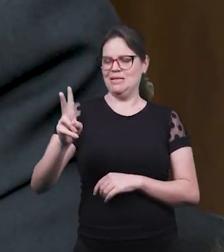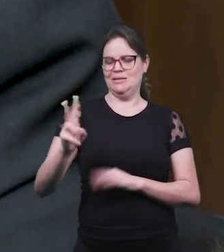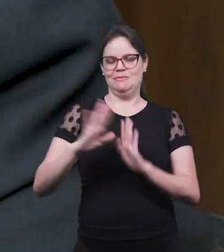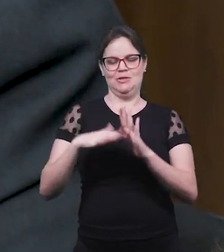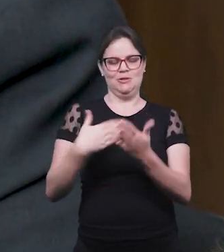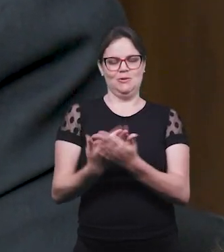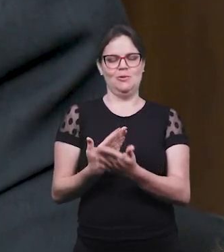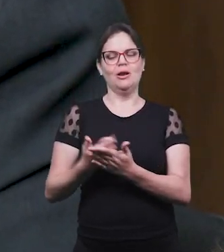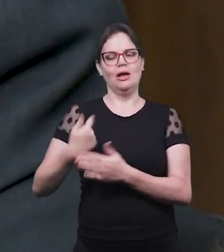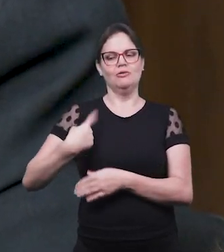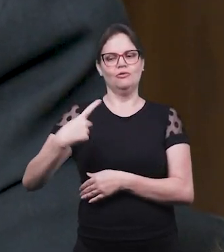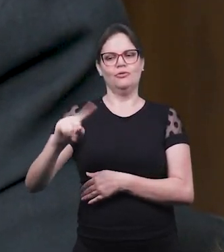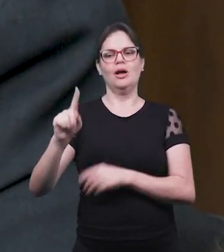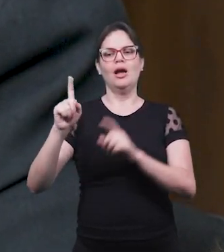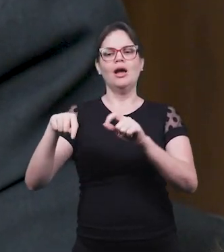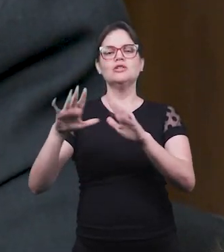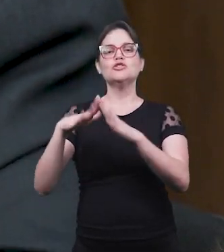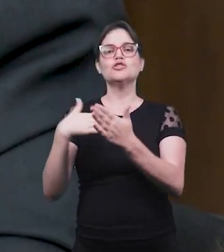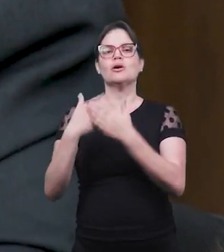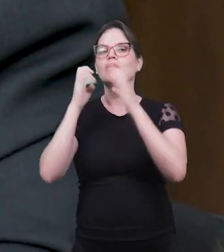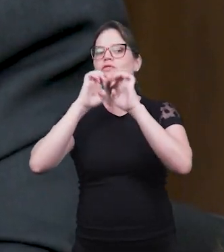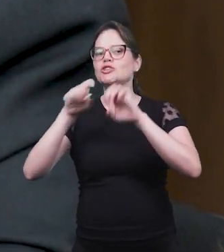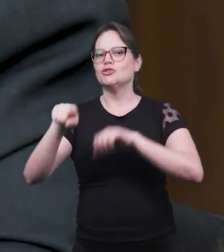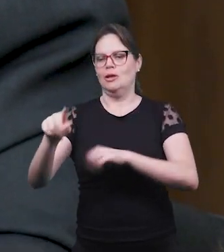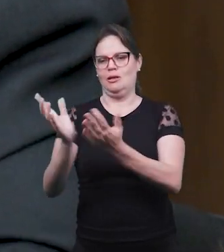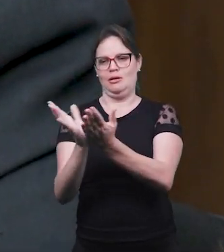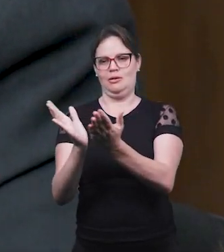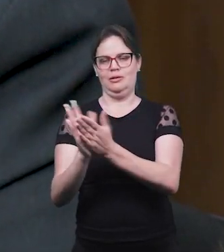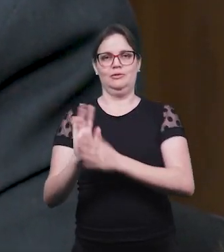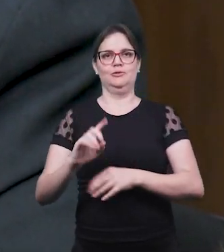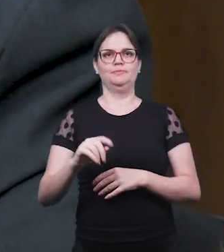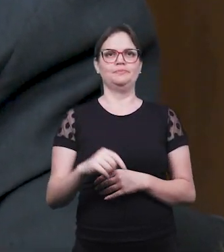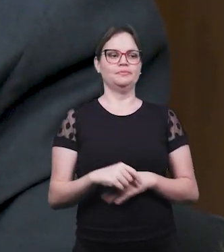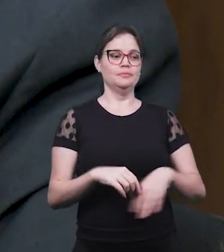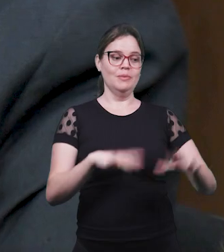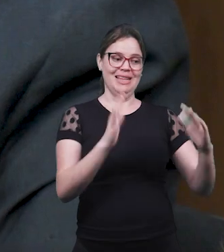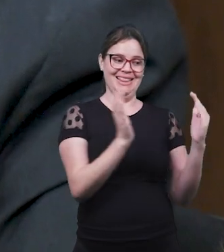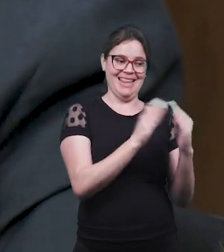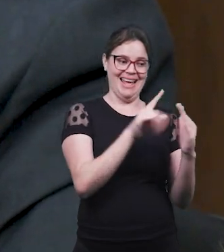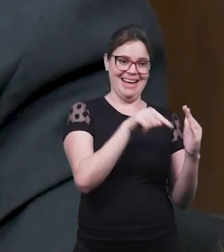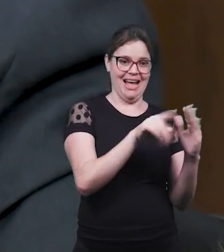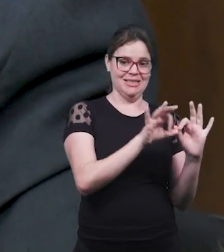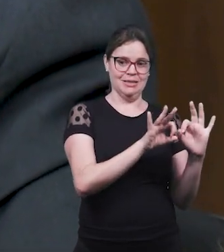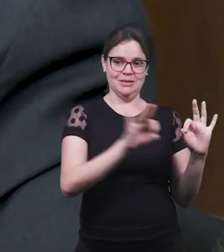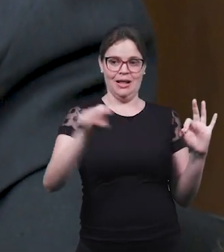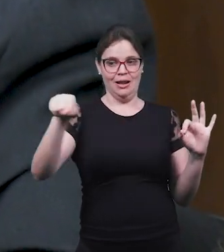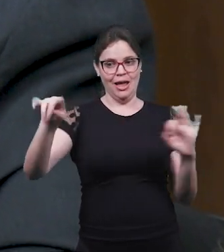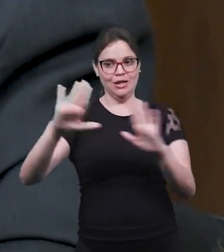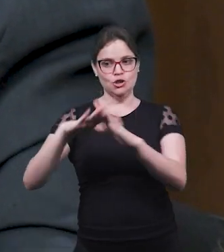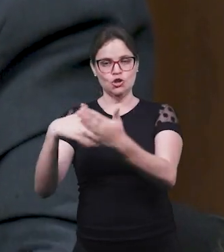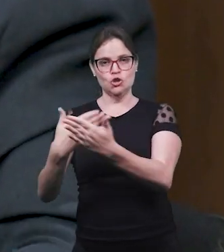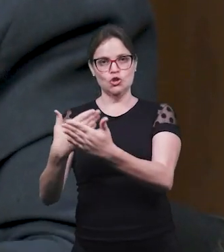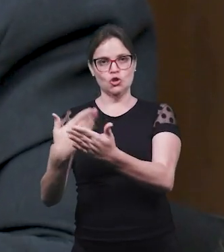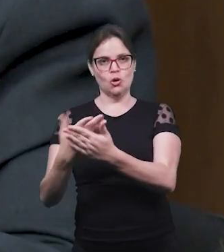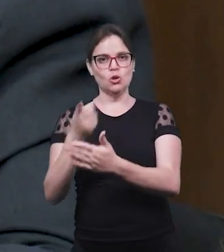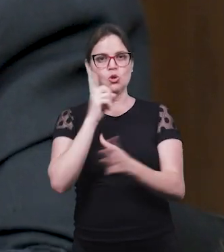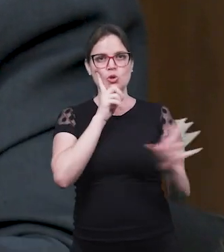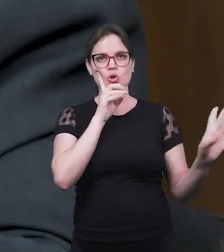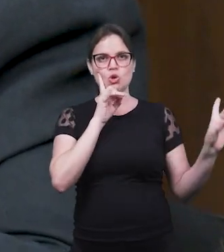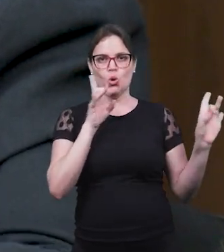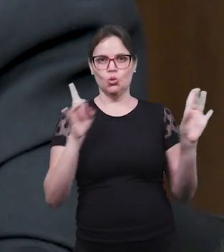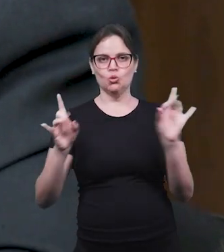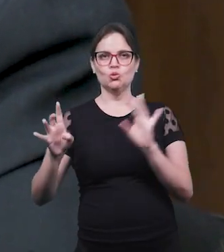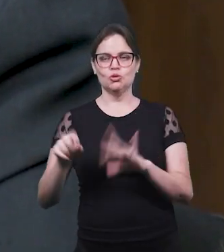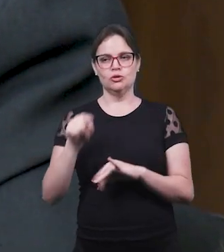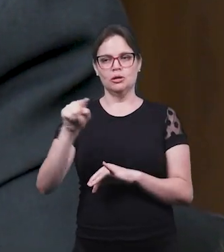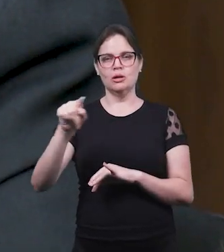colégio evangélico, e nós estudávamos nessa escola. Então, de casa para a escola, diariamente, pela dinâmica da vida que já